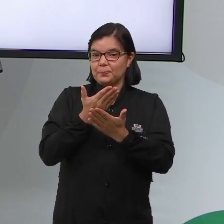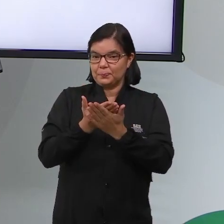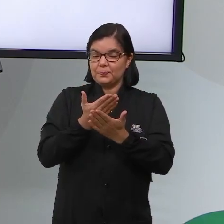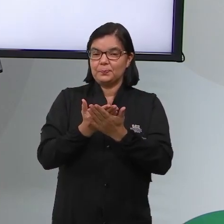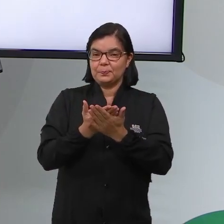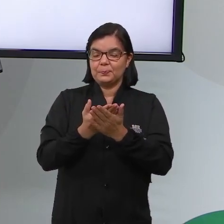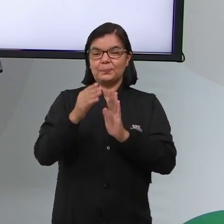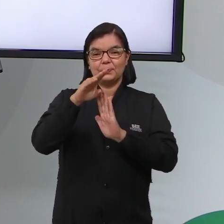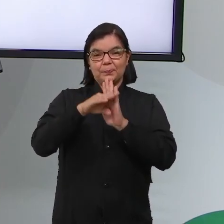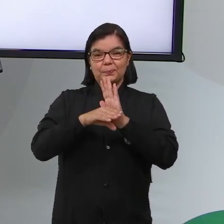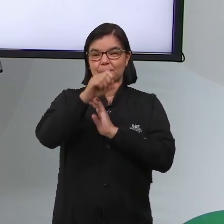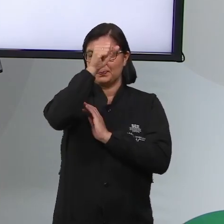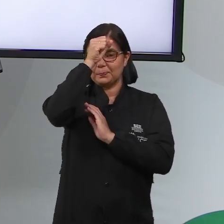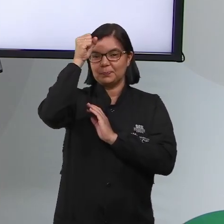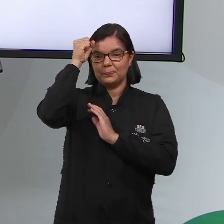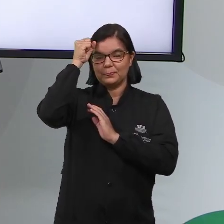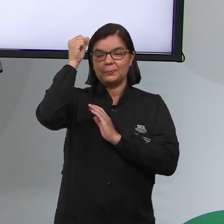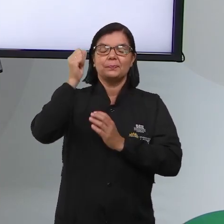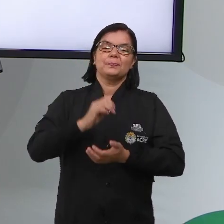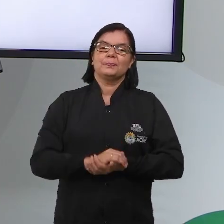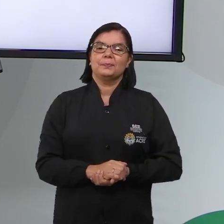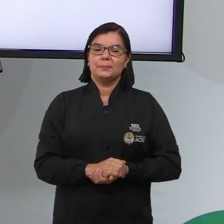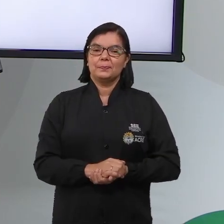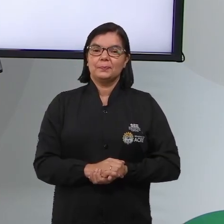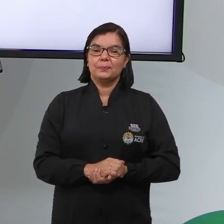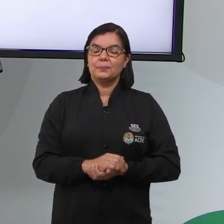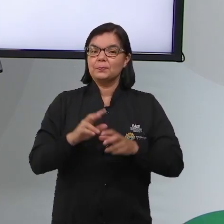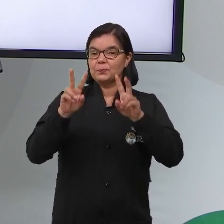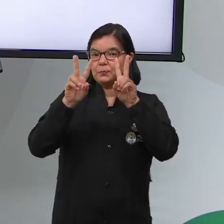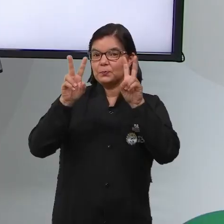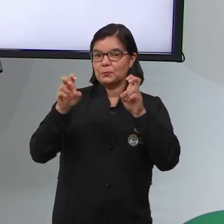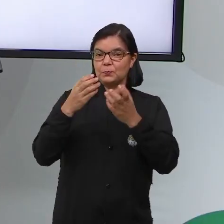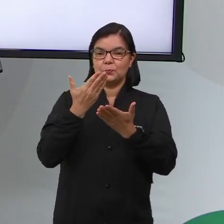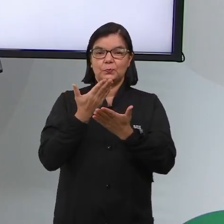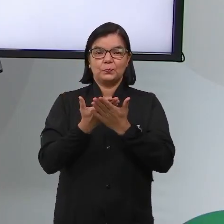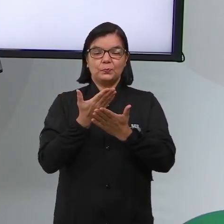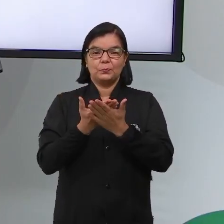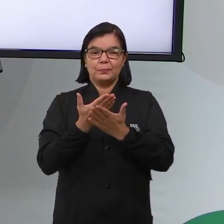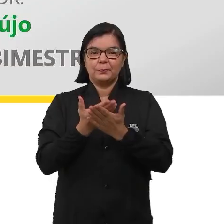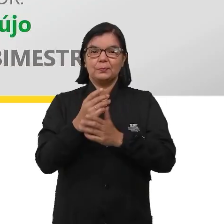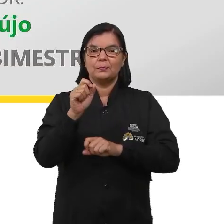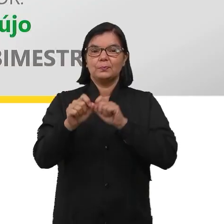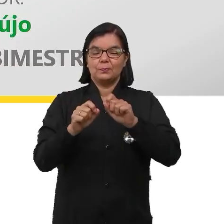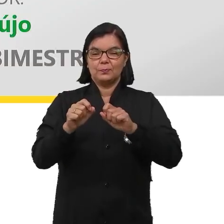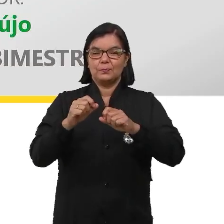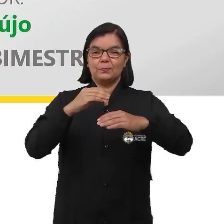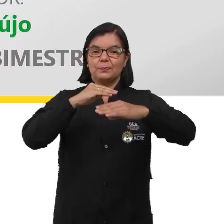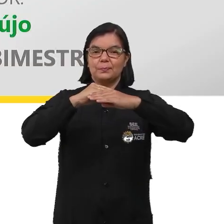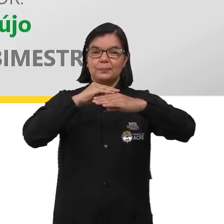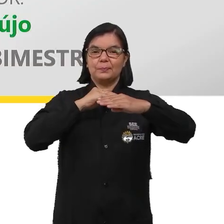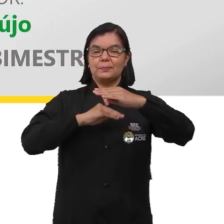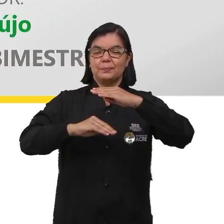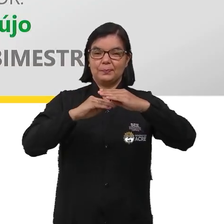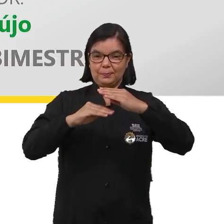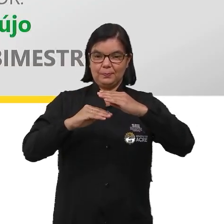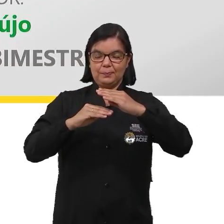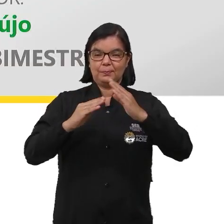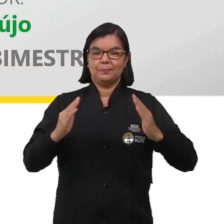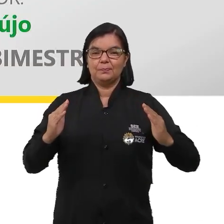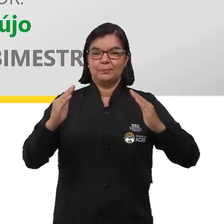componente curricular Sociologia. O nosso objeto de conhecimento é desigualdade